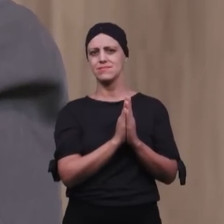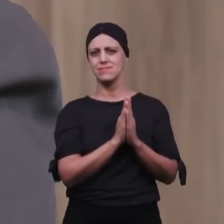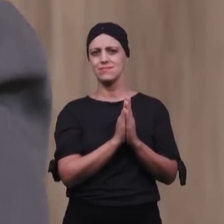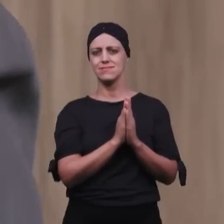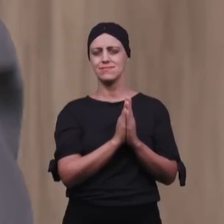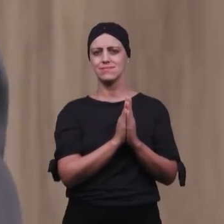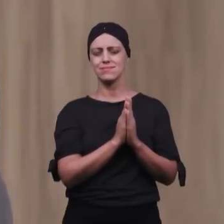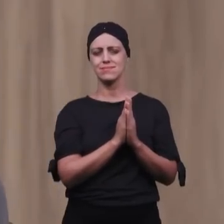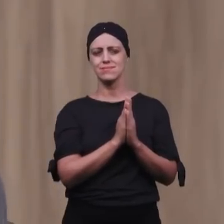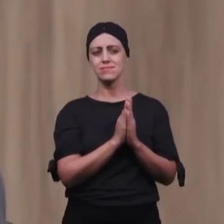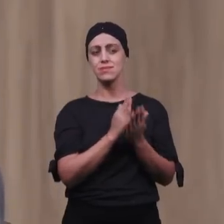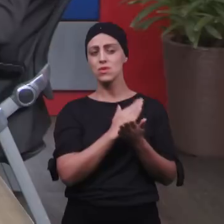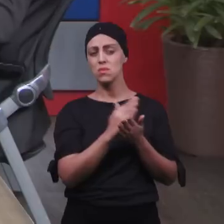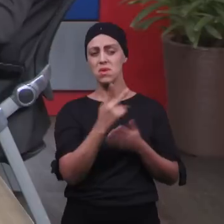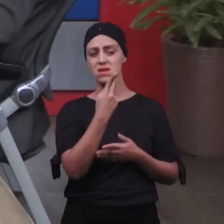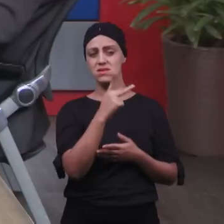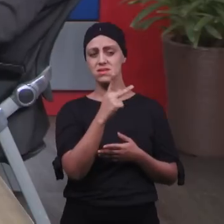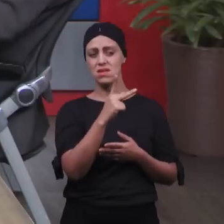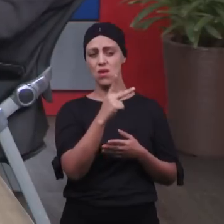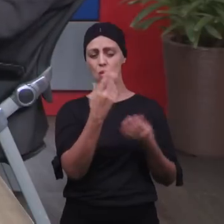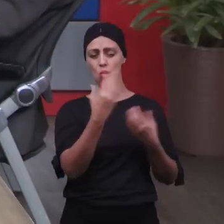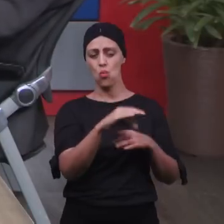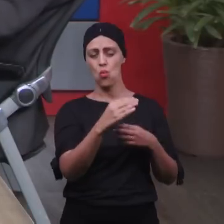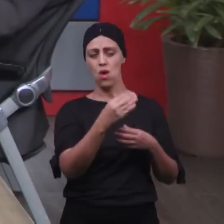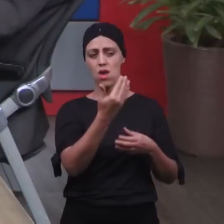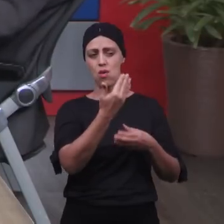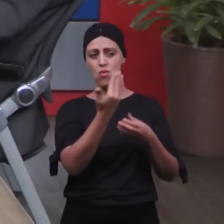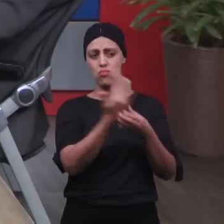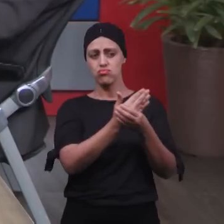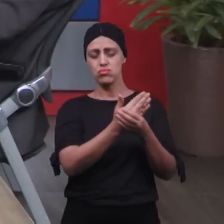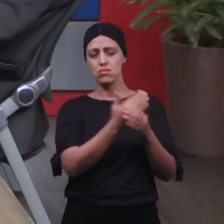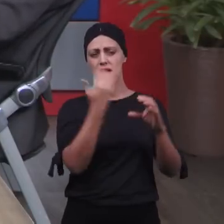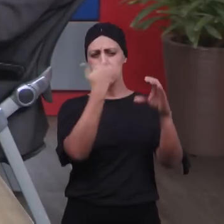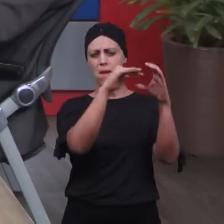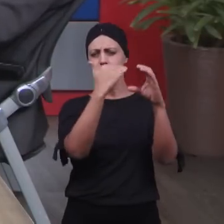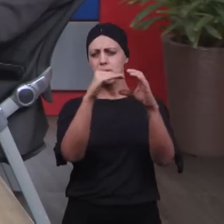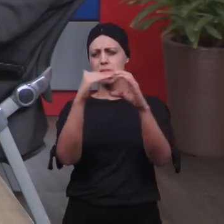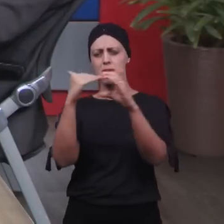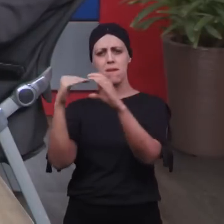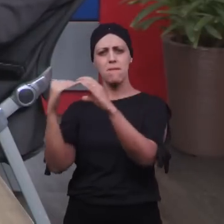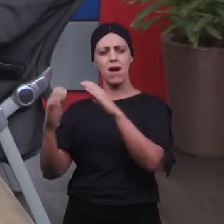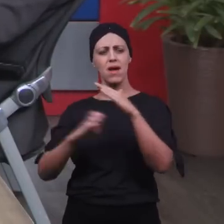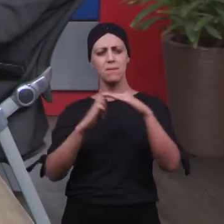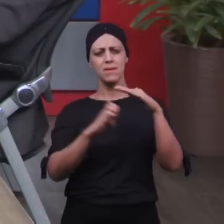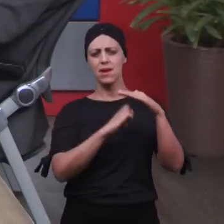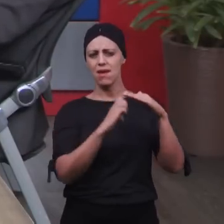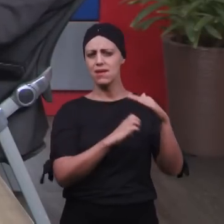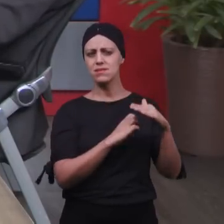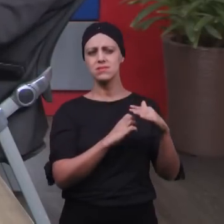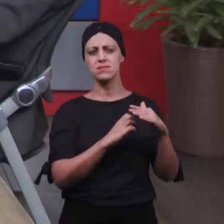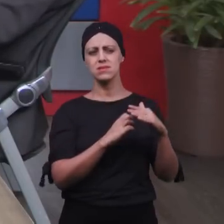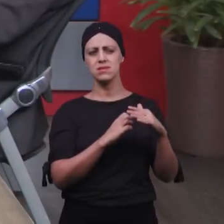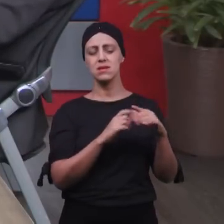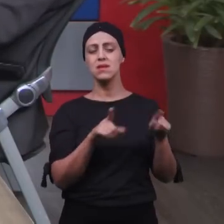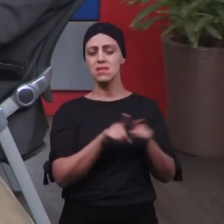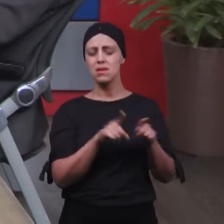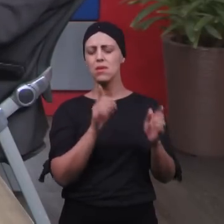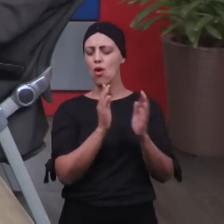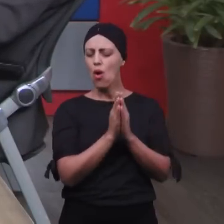comece a enviar currículo, né, para as grandes empresas da capital e orar ao Senhor, pagar um preço.